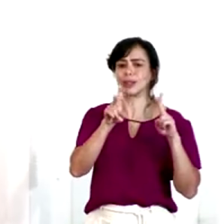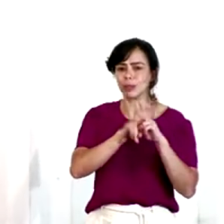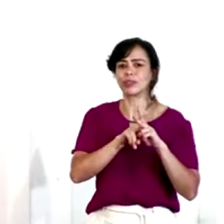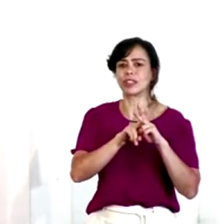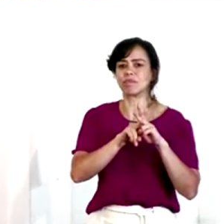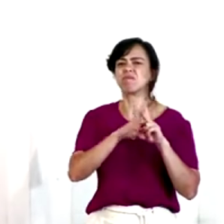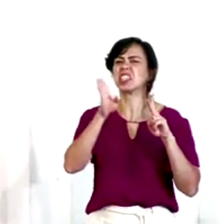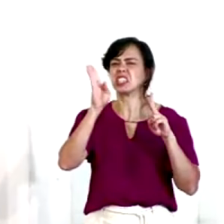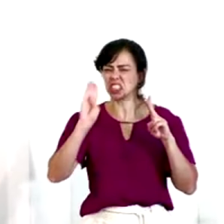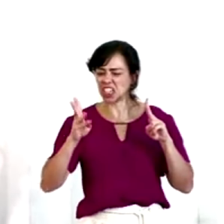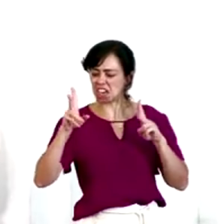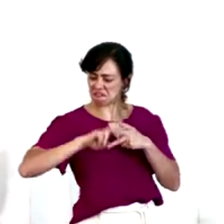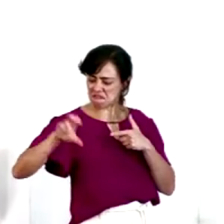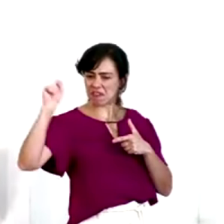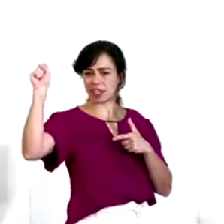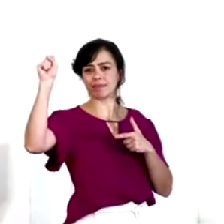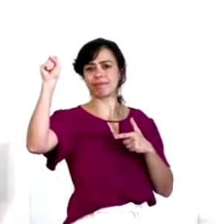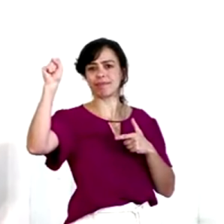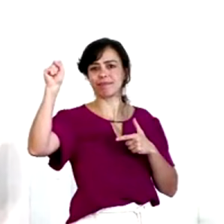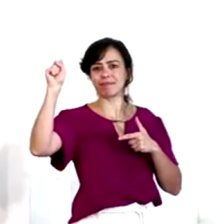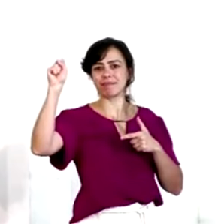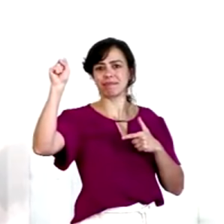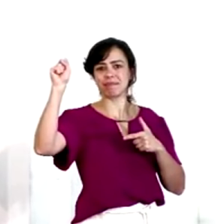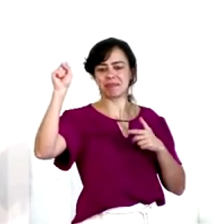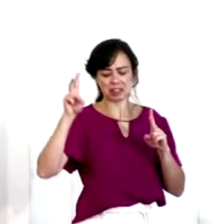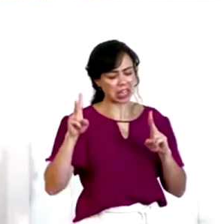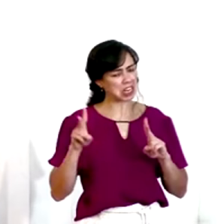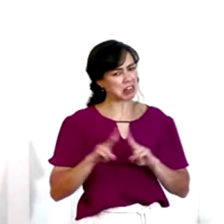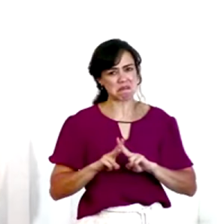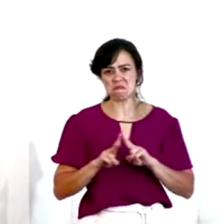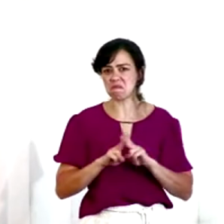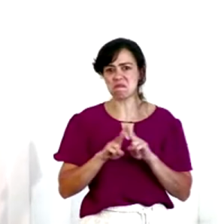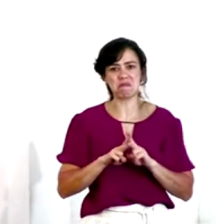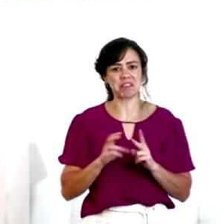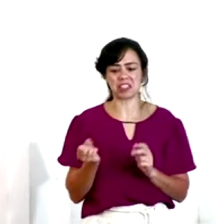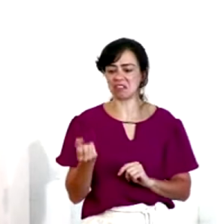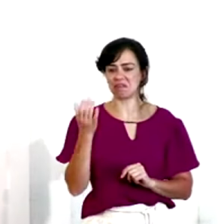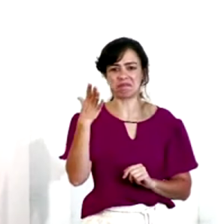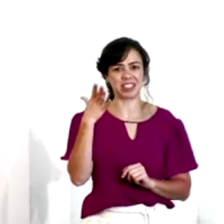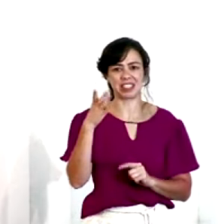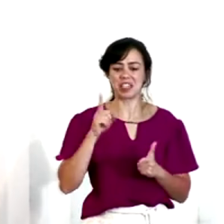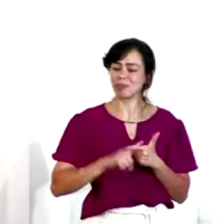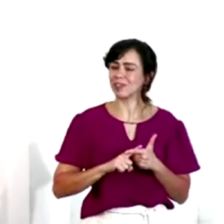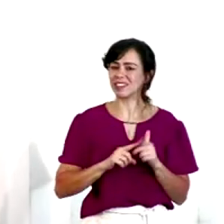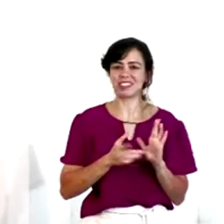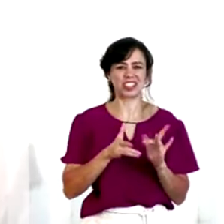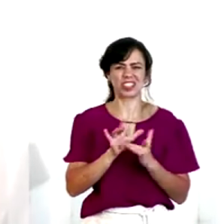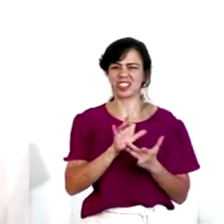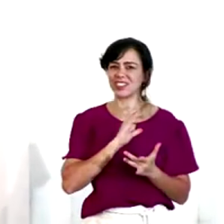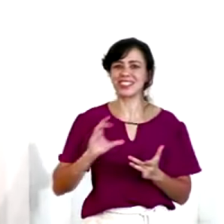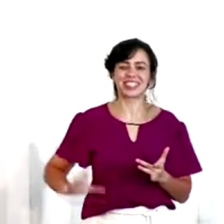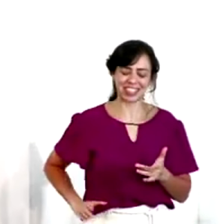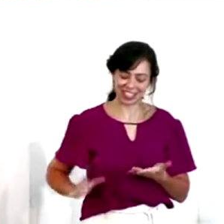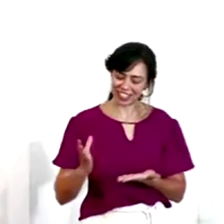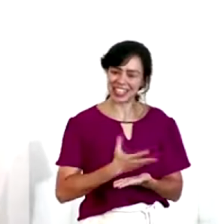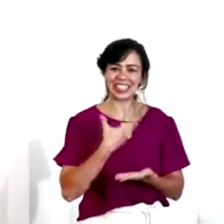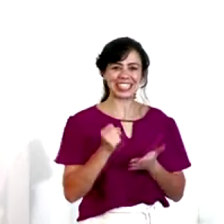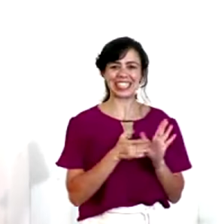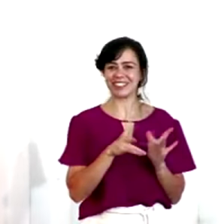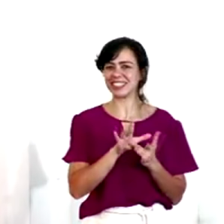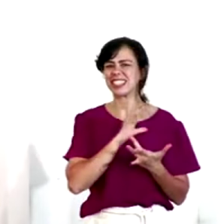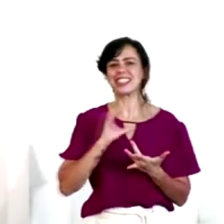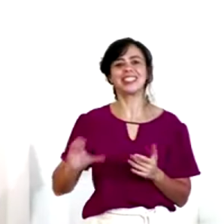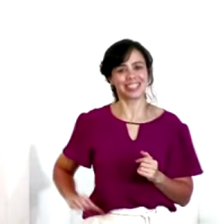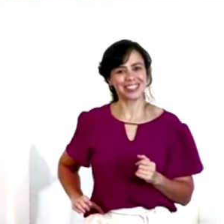somos vitoriosos nesta grande guerra. Porque o nosso Senhor e Salvador Jesus